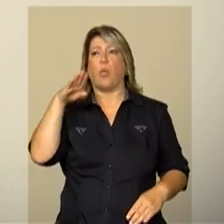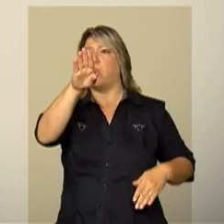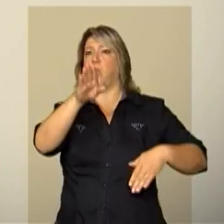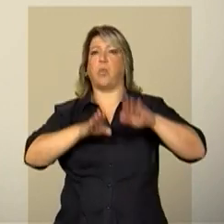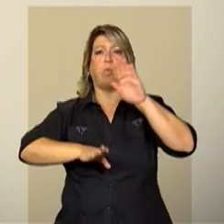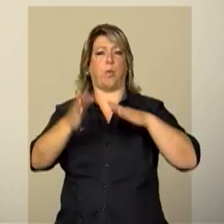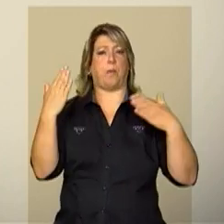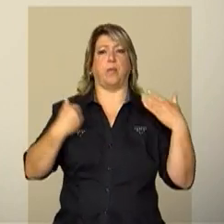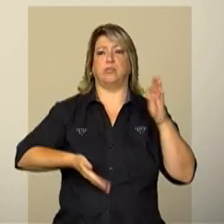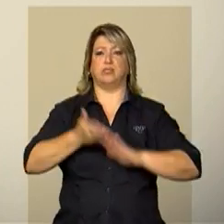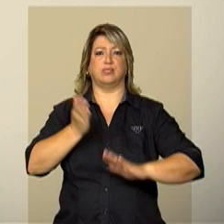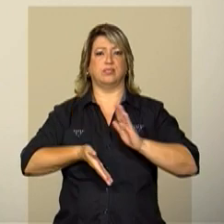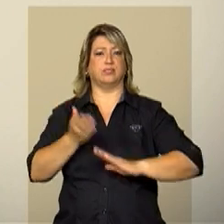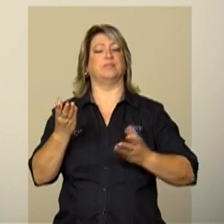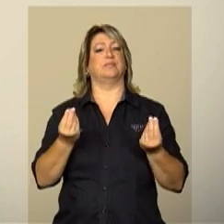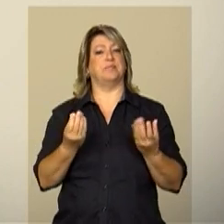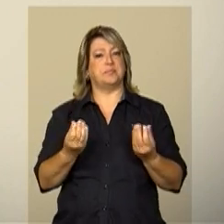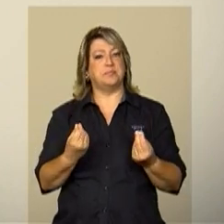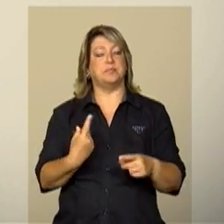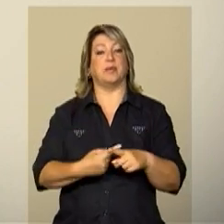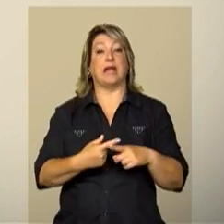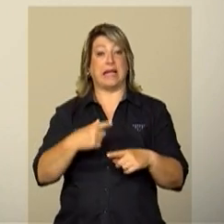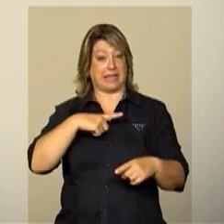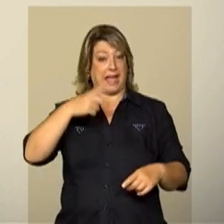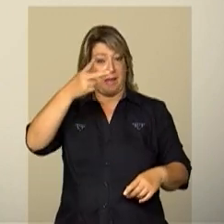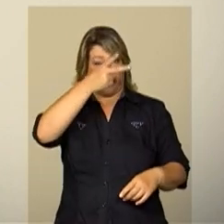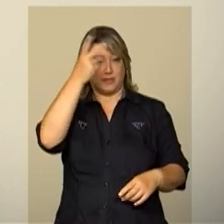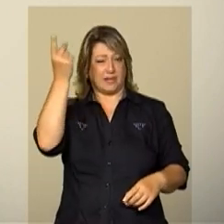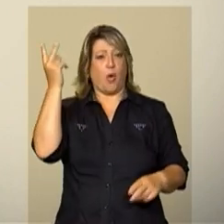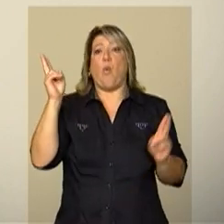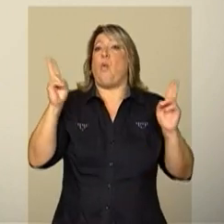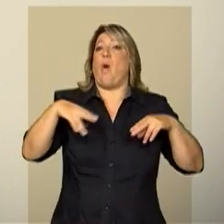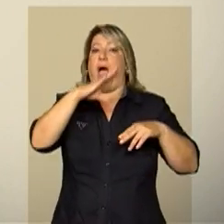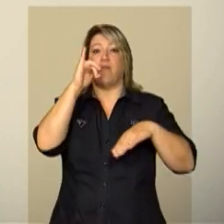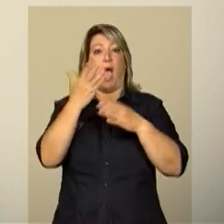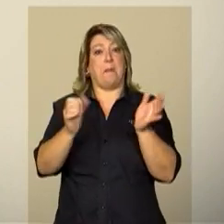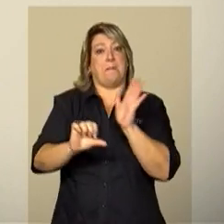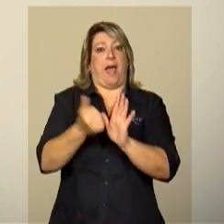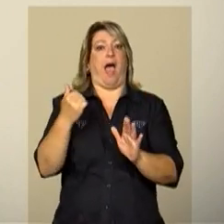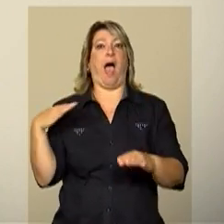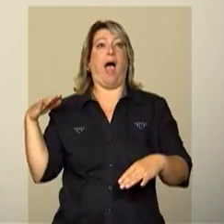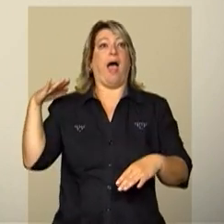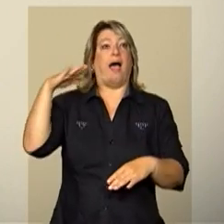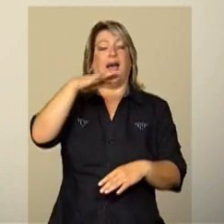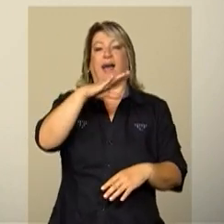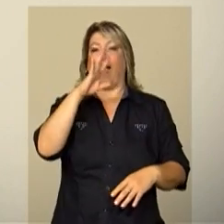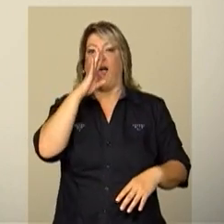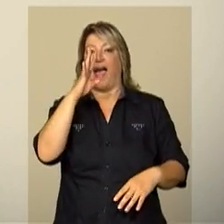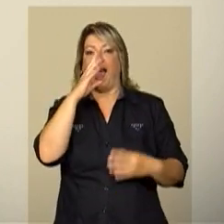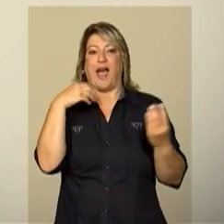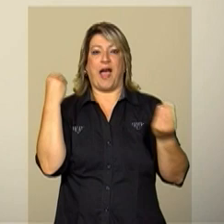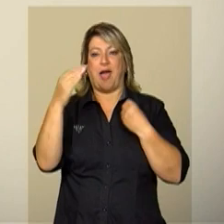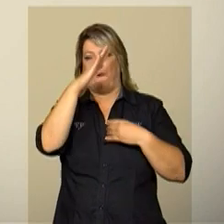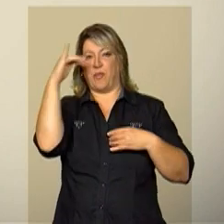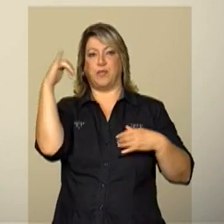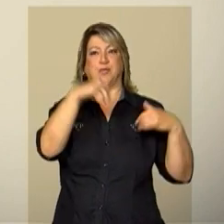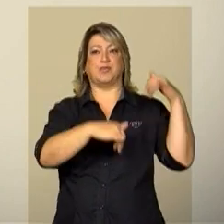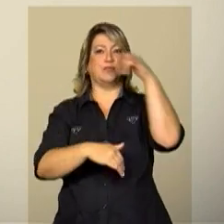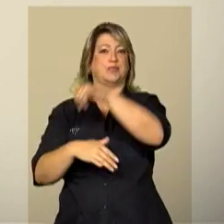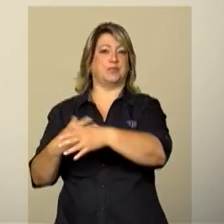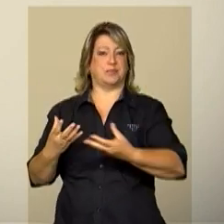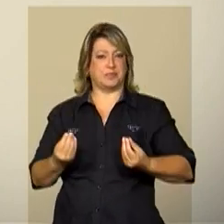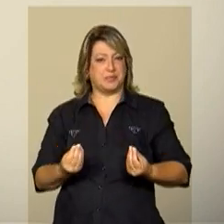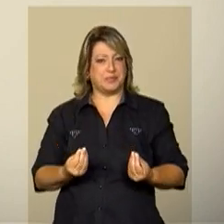lado muito bom tem gente que nunca tinha viajado de avião e agora está tendo essa oportunidade mas com toda essa